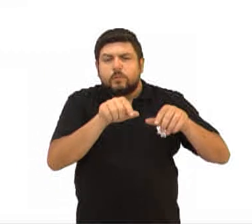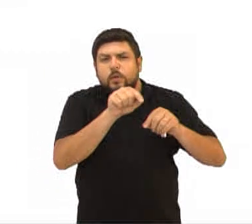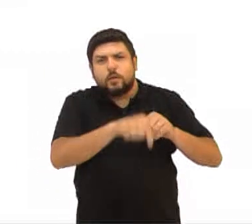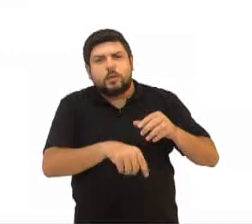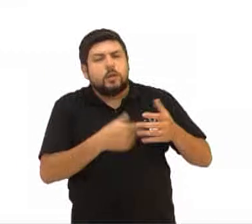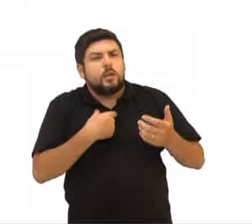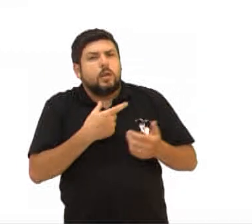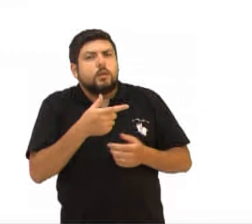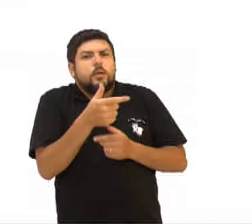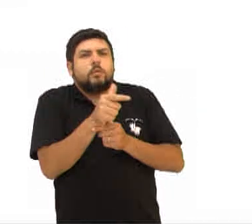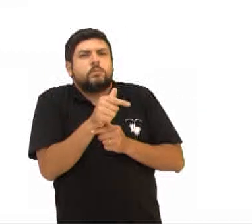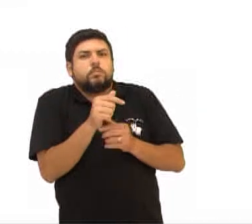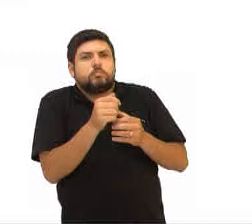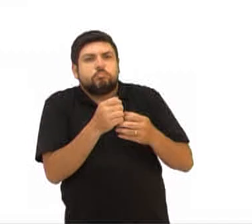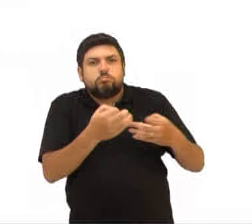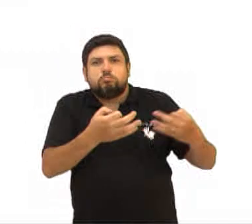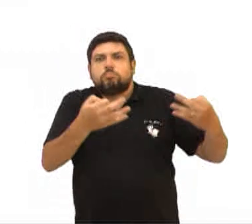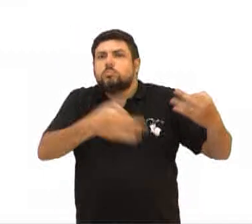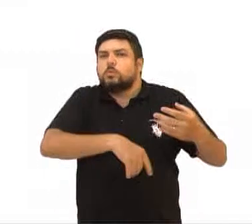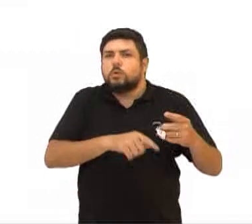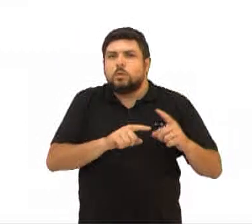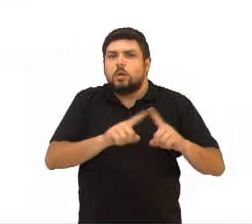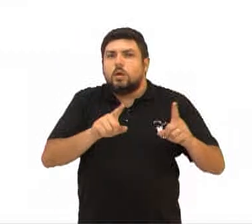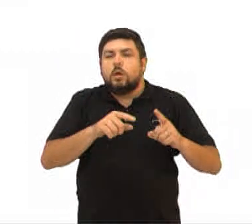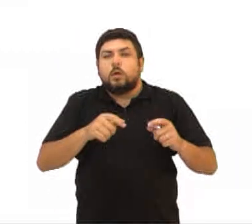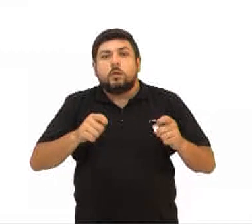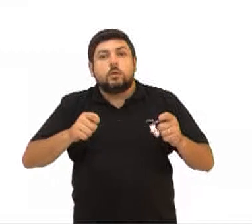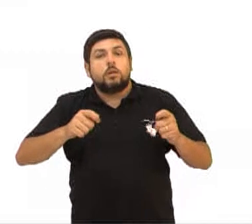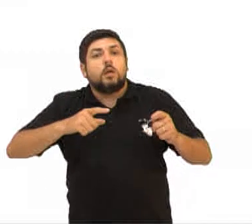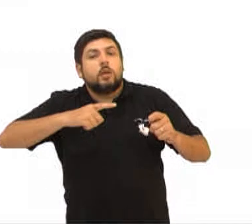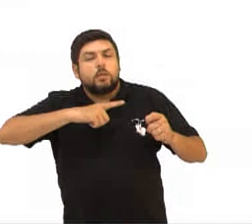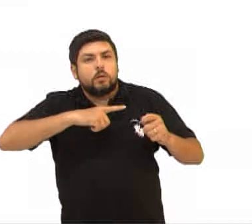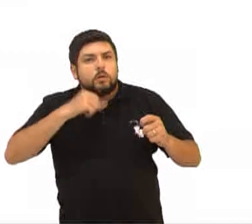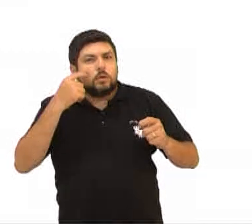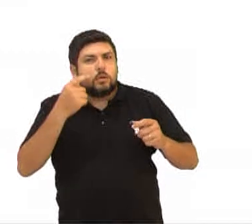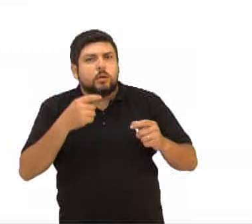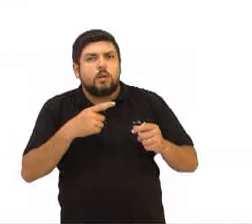completa, mas dá apenas a sua espetacular, rígida e